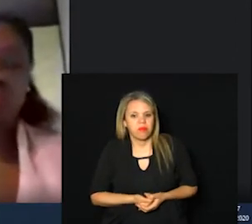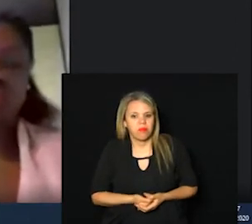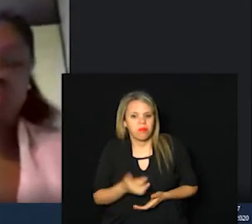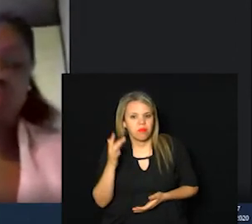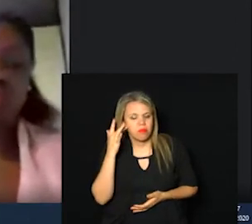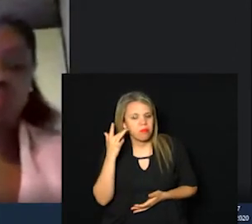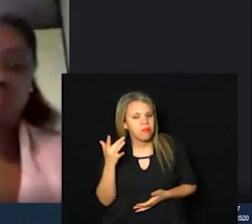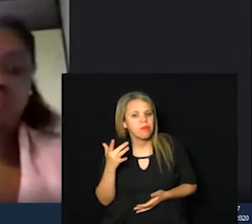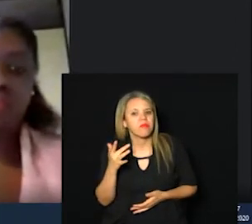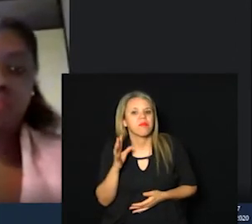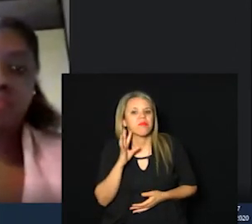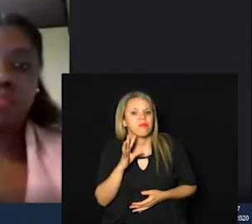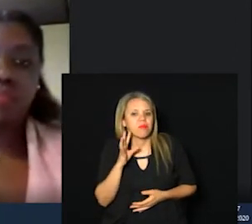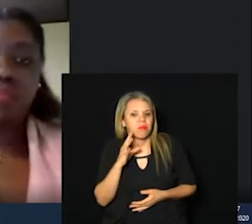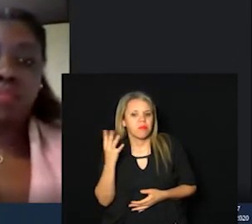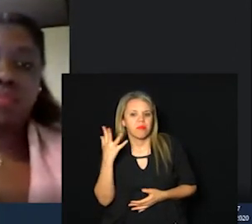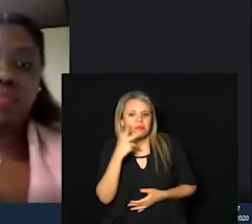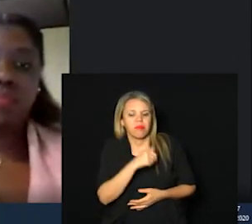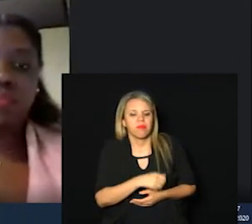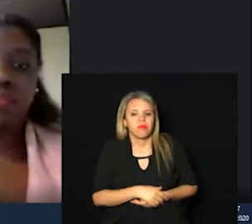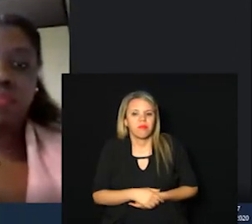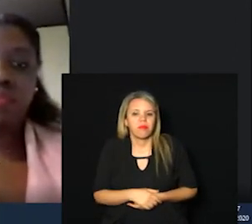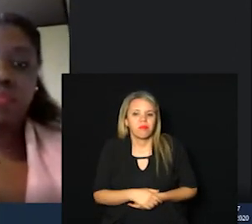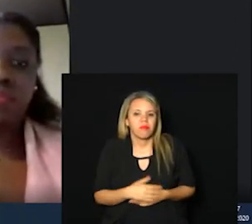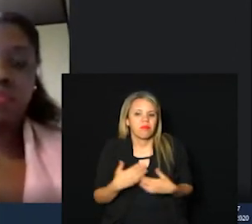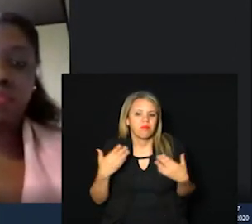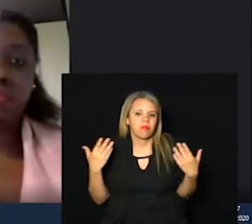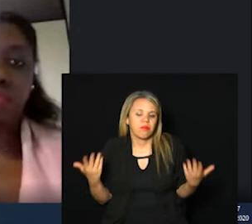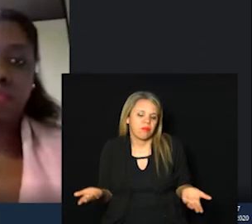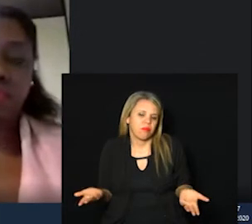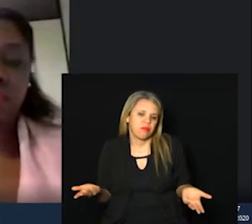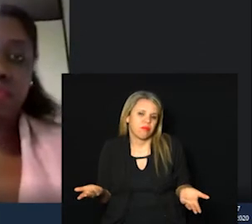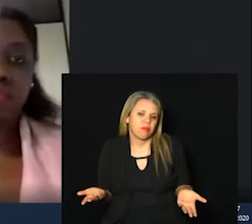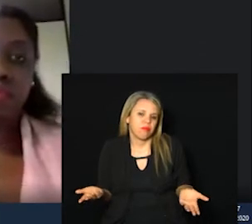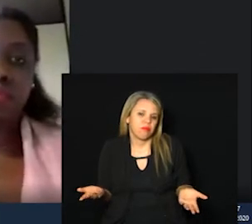foi muito, muito bonito. Então,